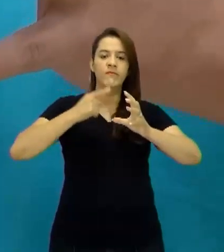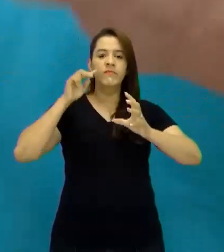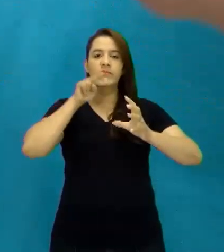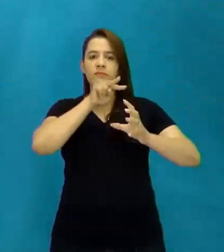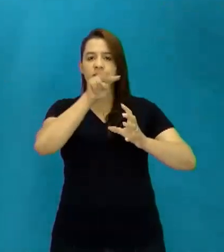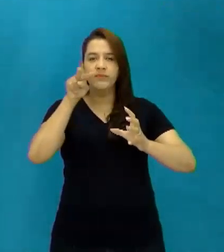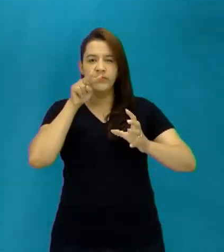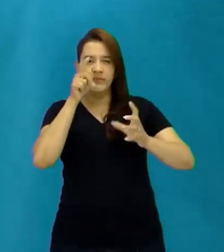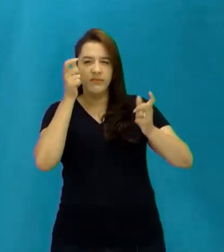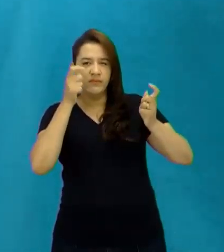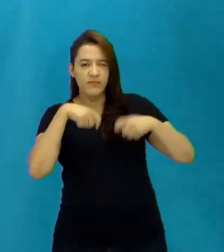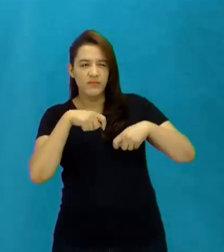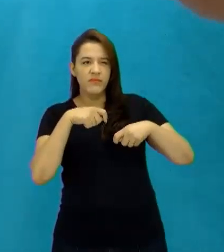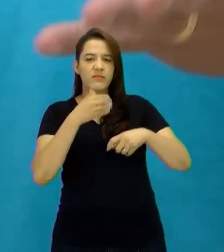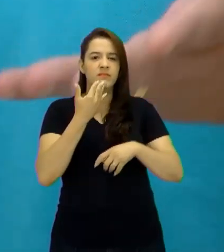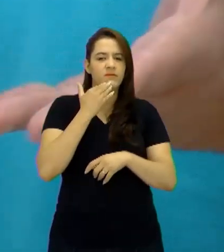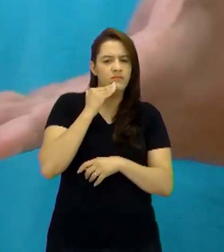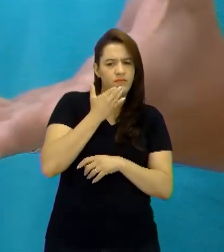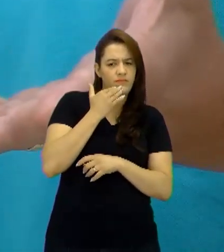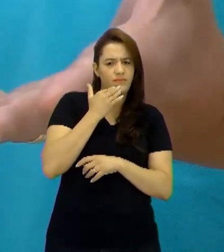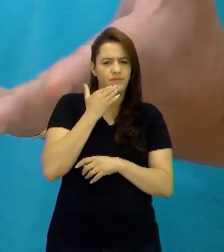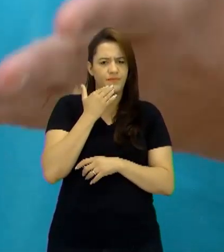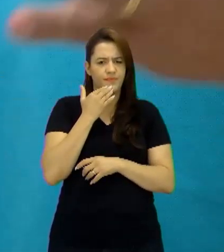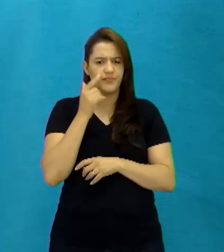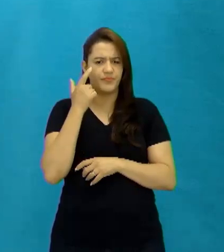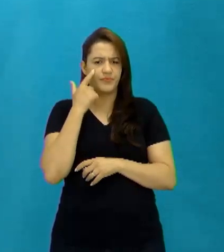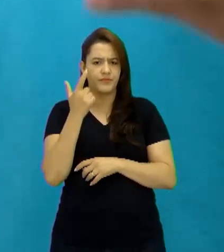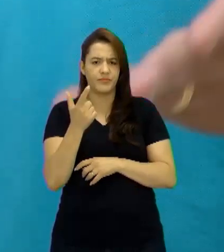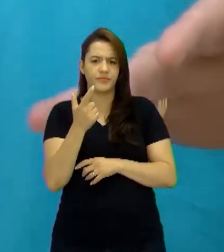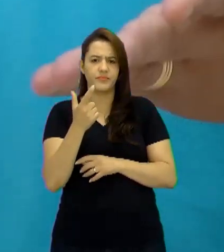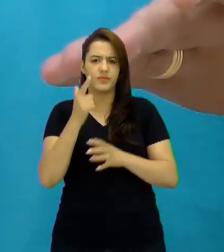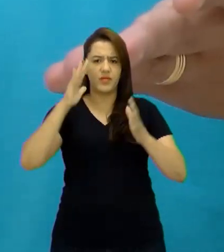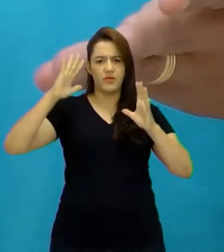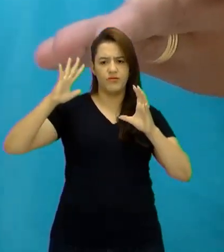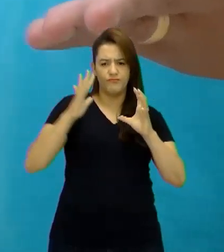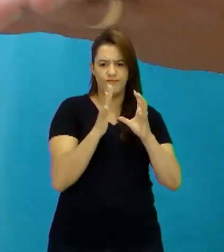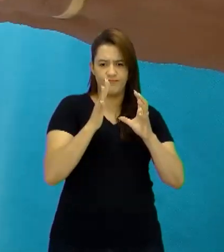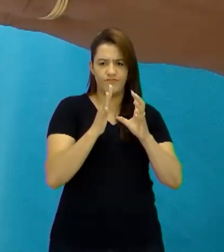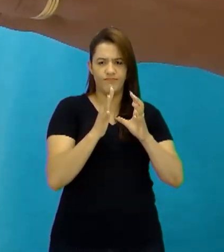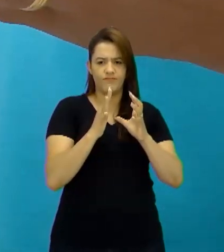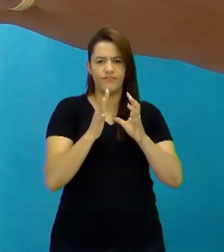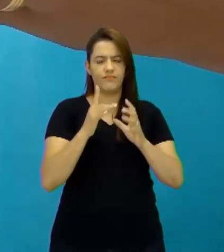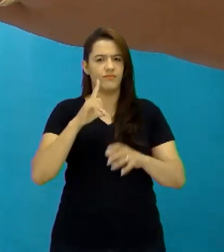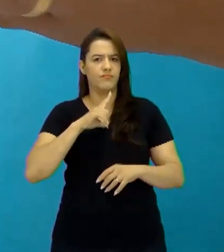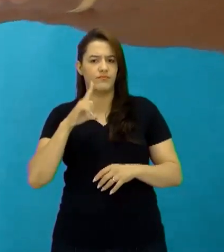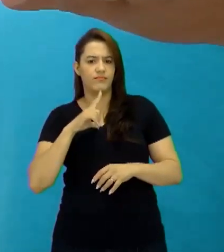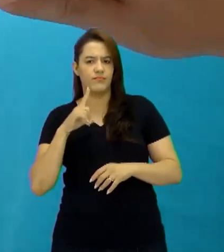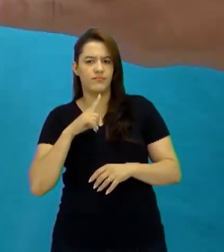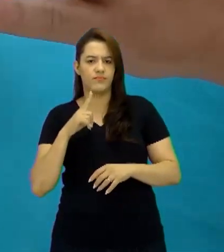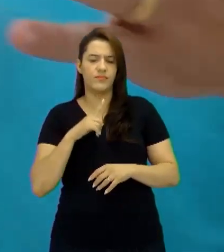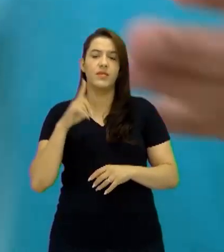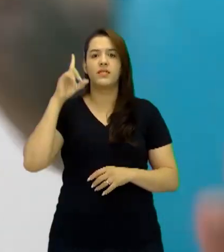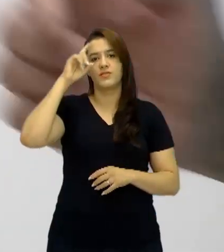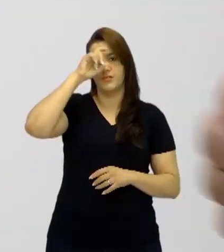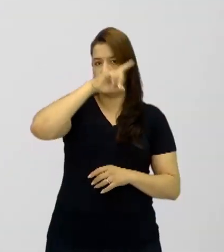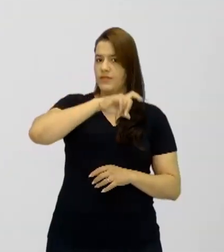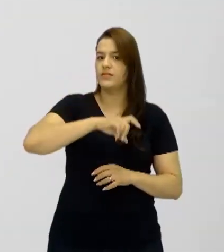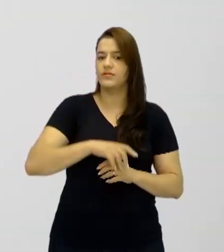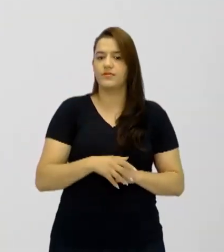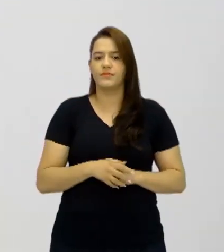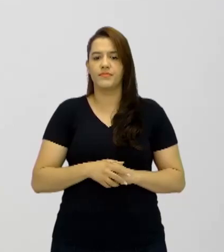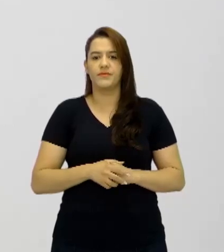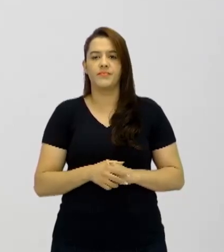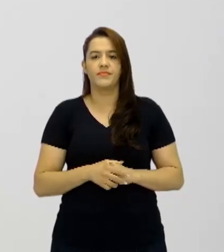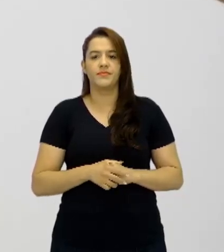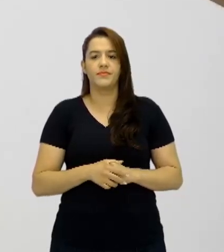ver alguma deformação saindo da esfera, algum achatamento? Resposta? Não, difícil, né? Ó, vou sair um pouquinho